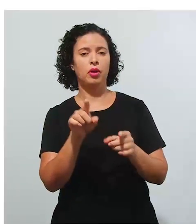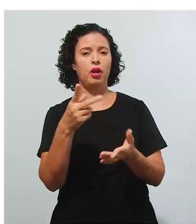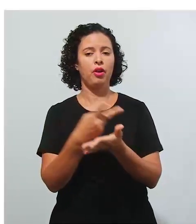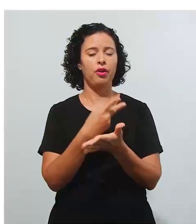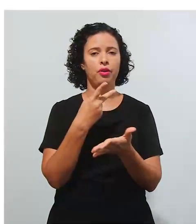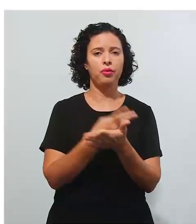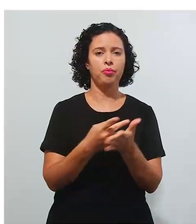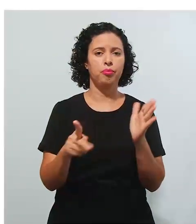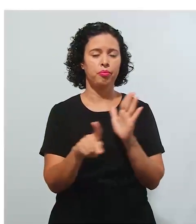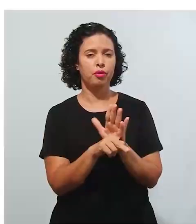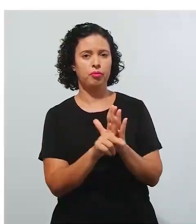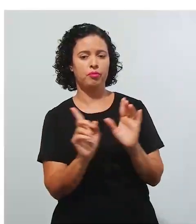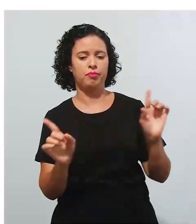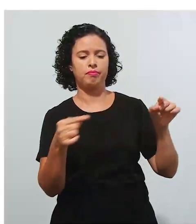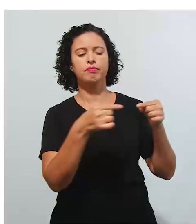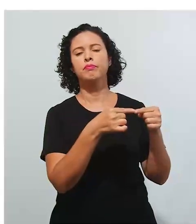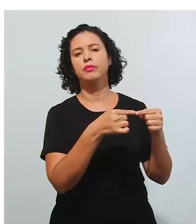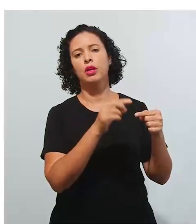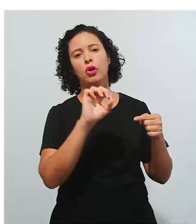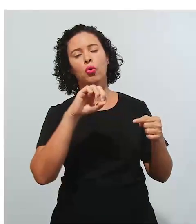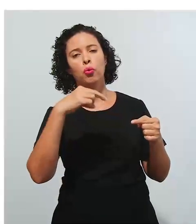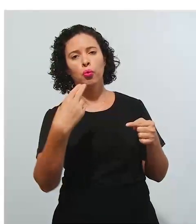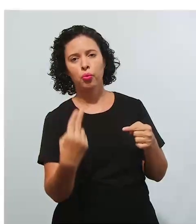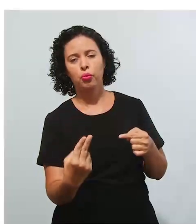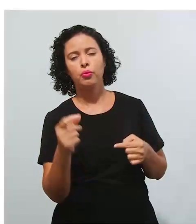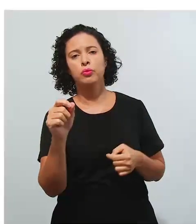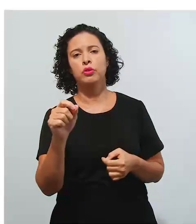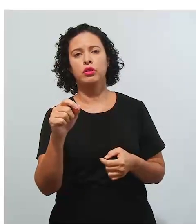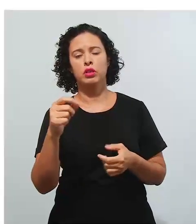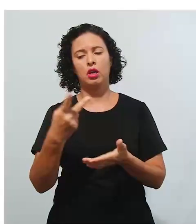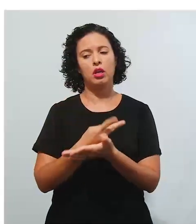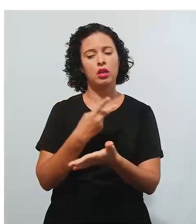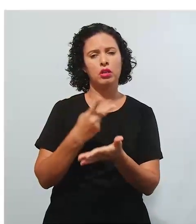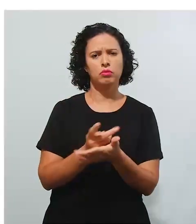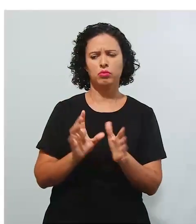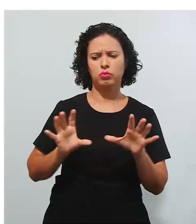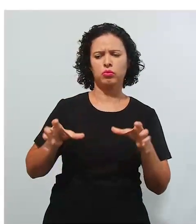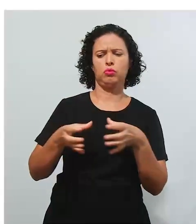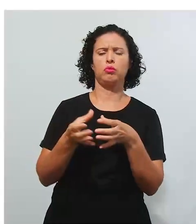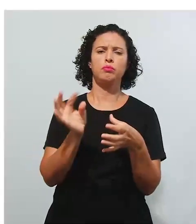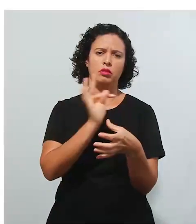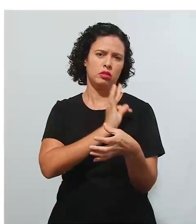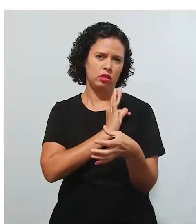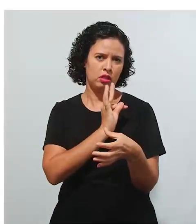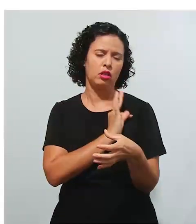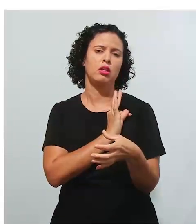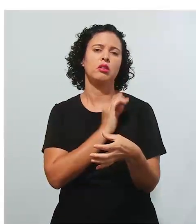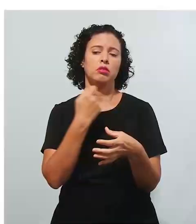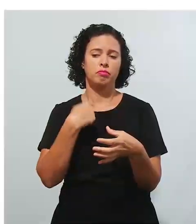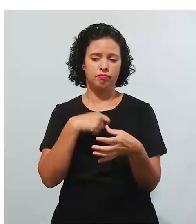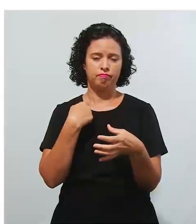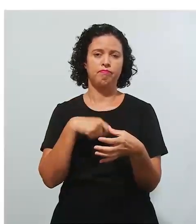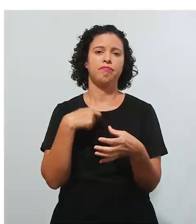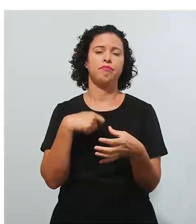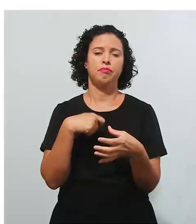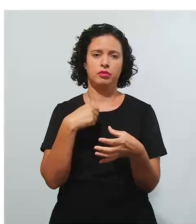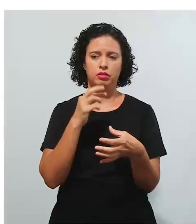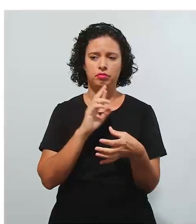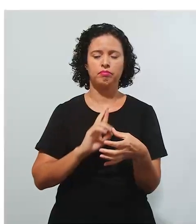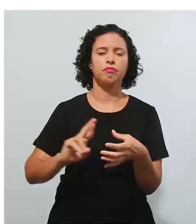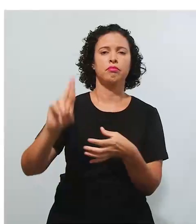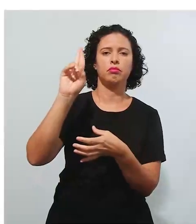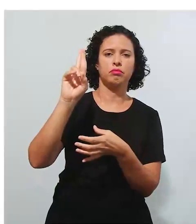da implementação ou ainda por erros do corpo técnico, que devem ser assumidos pela administração